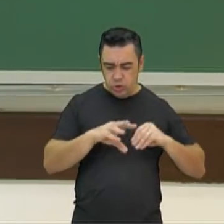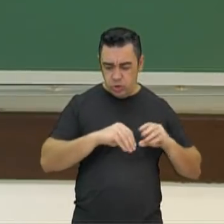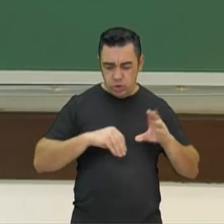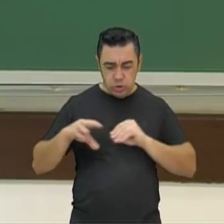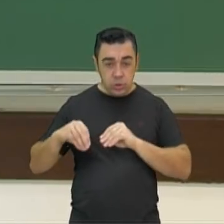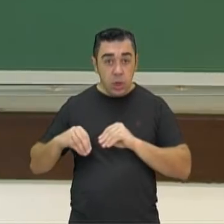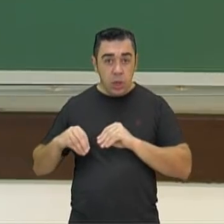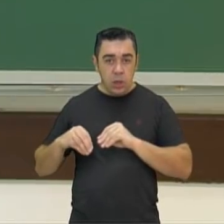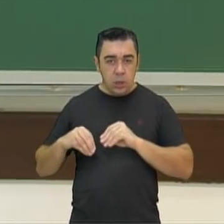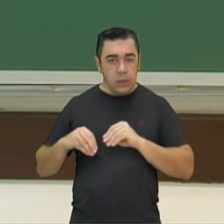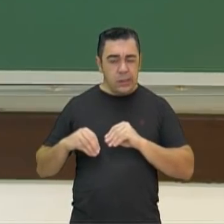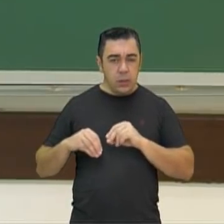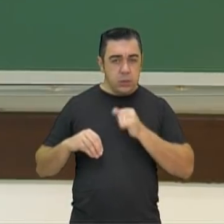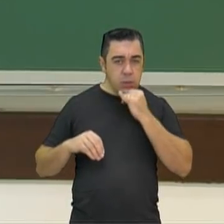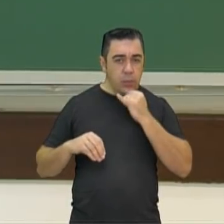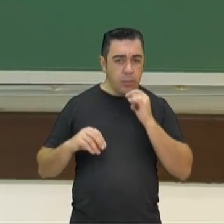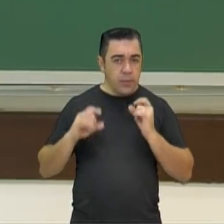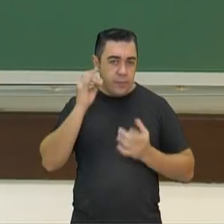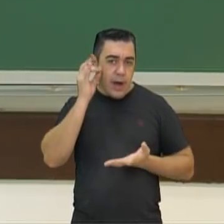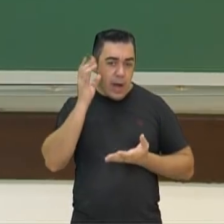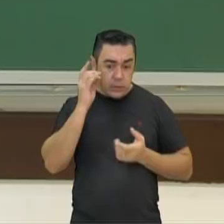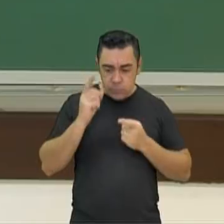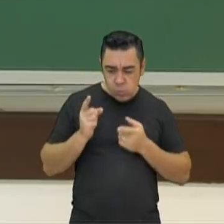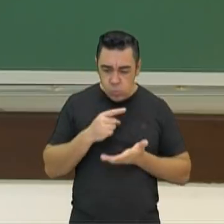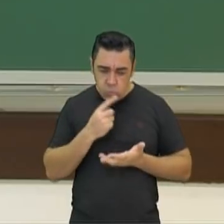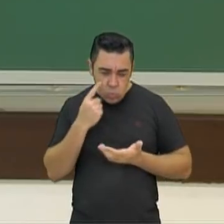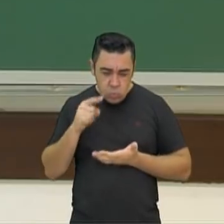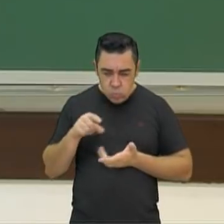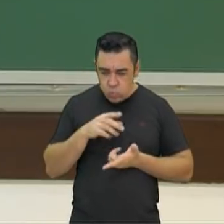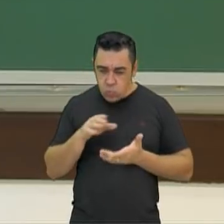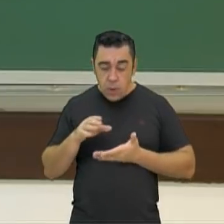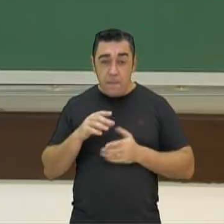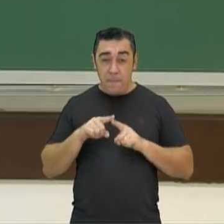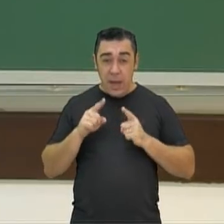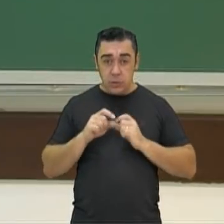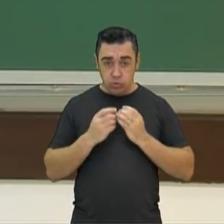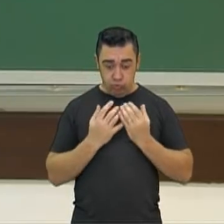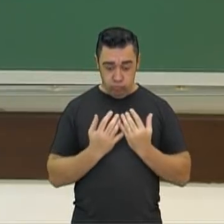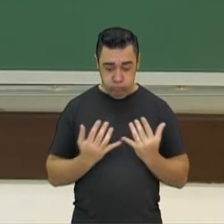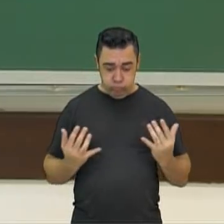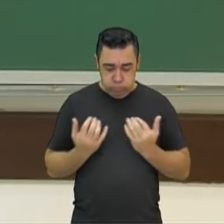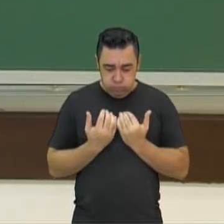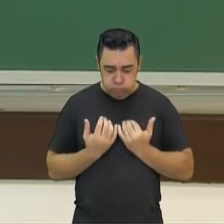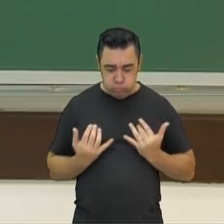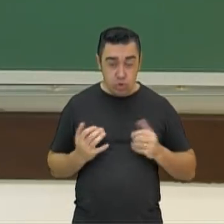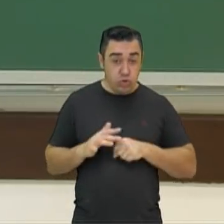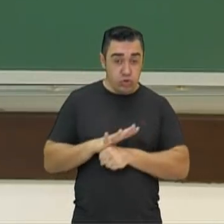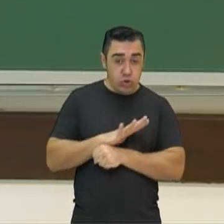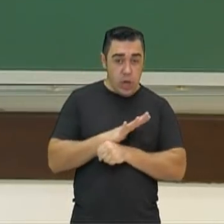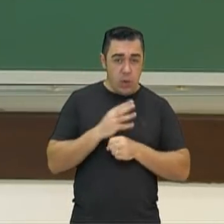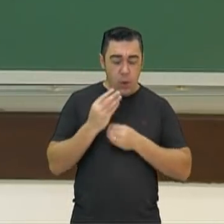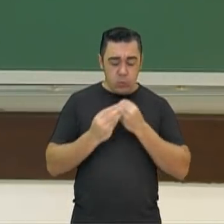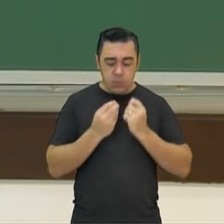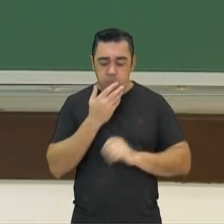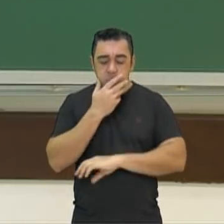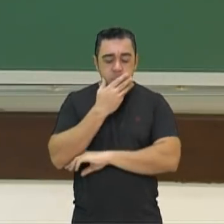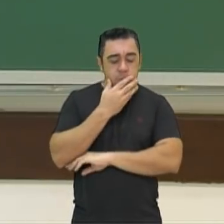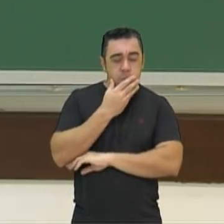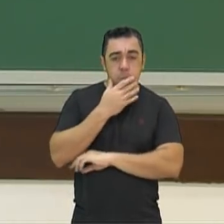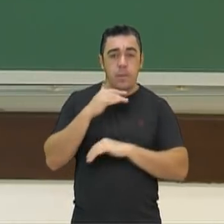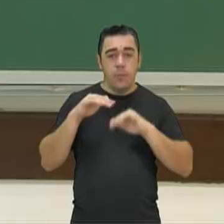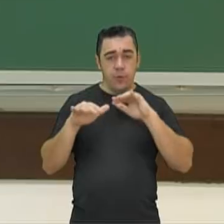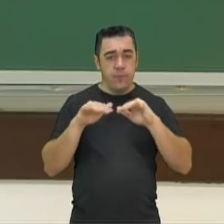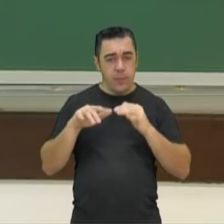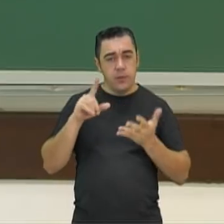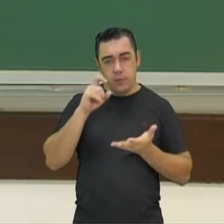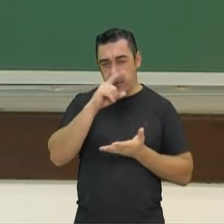tabuleiro, quando está um monte de peça, aí fica um pouquinho complicado, né? Porque daí você tem que entender qual peça que você está falando, às vezes tem peças iguais ali, vários